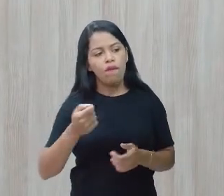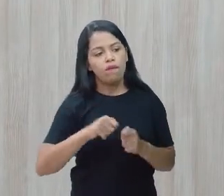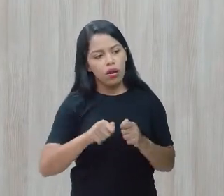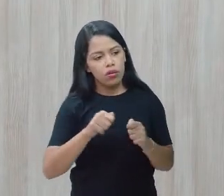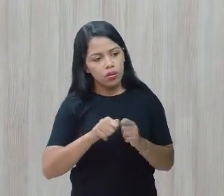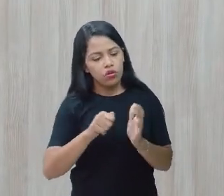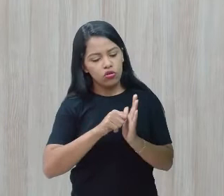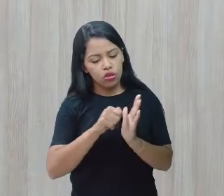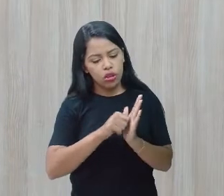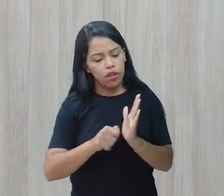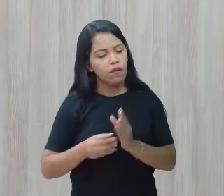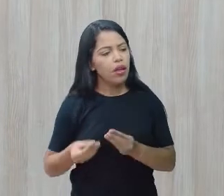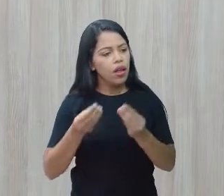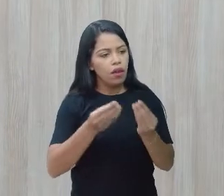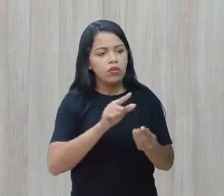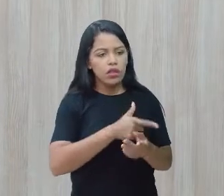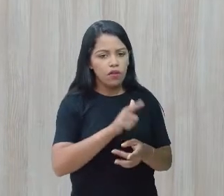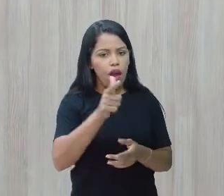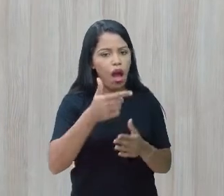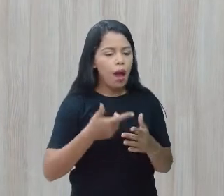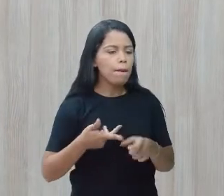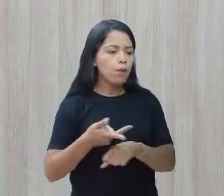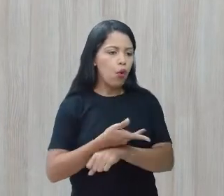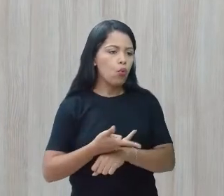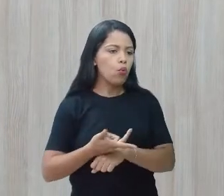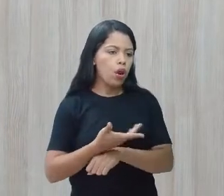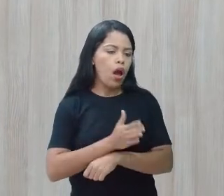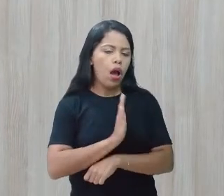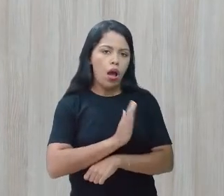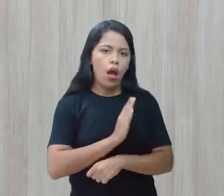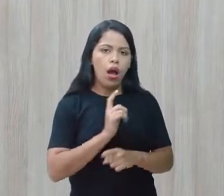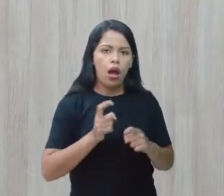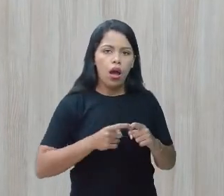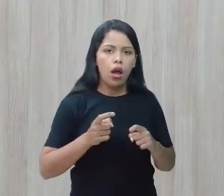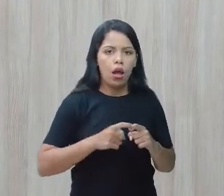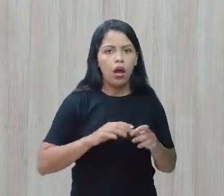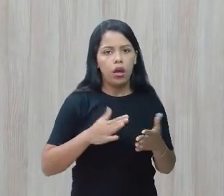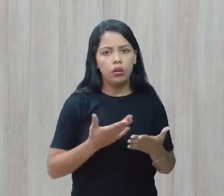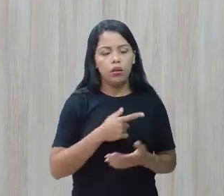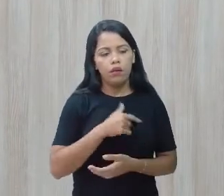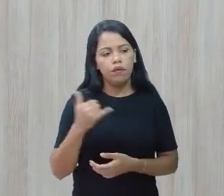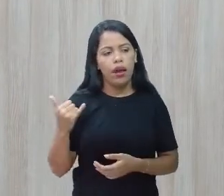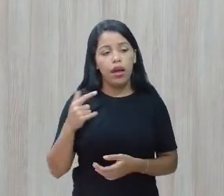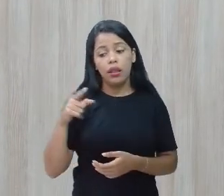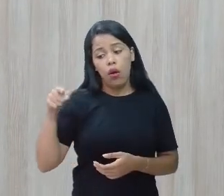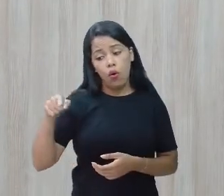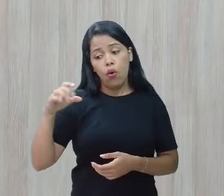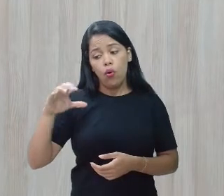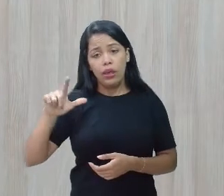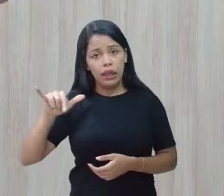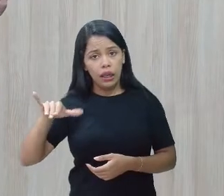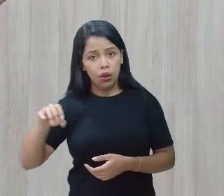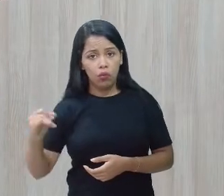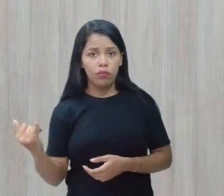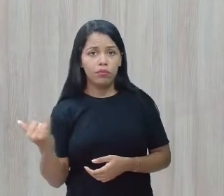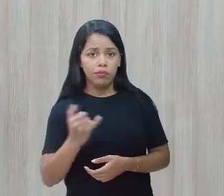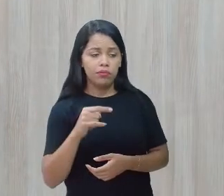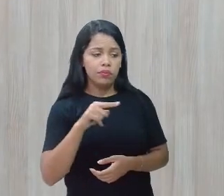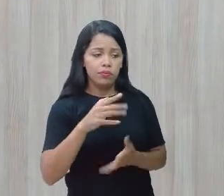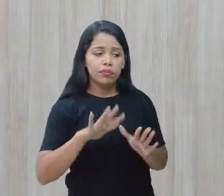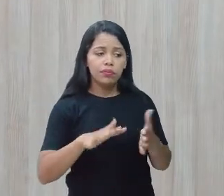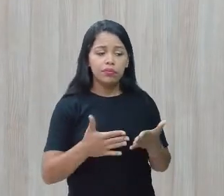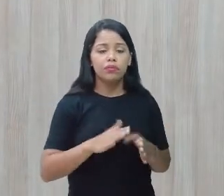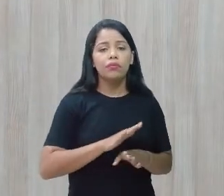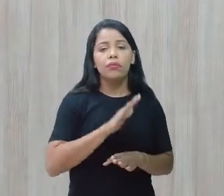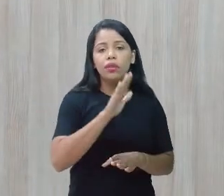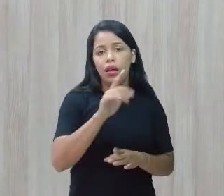prescrever que você vai ter que procurar um cardiologista. E ele vai dizer qual hospital que vocês vão procurar, que a família de vocês